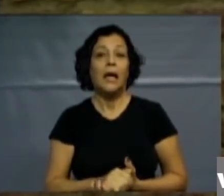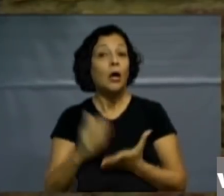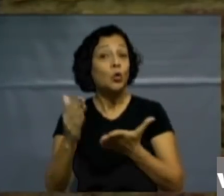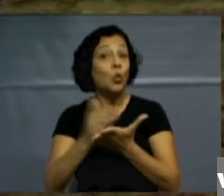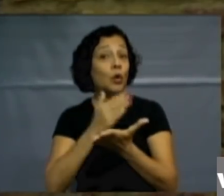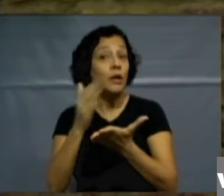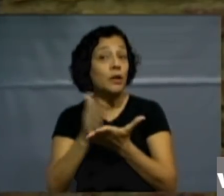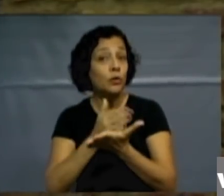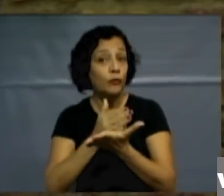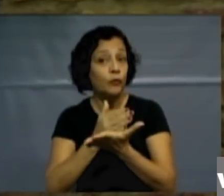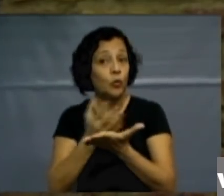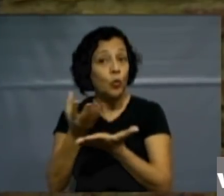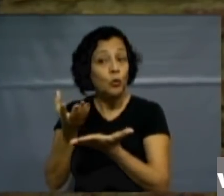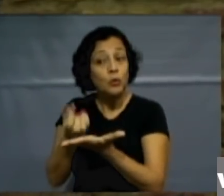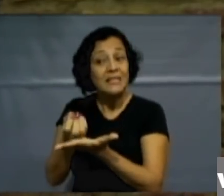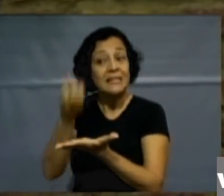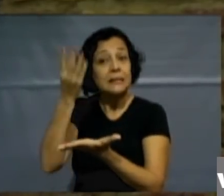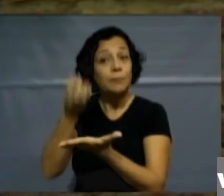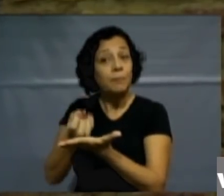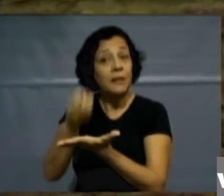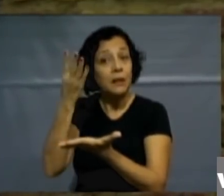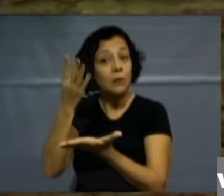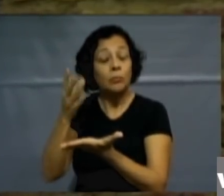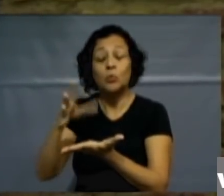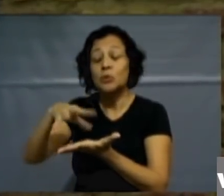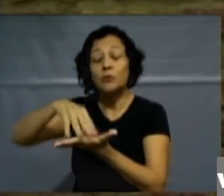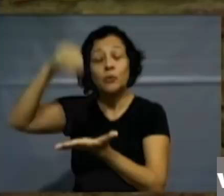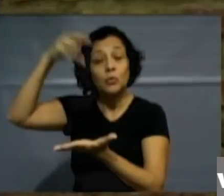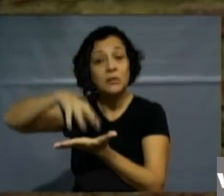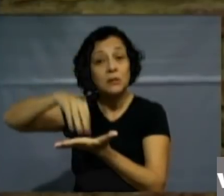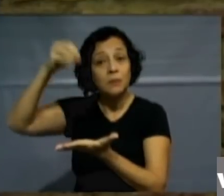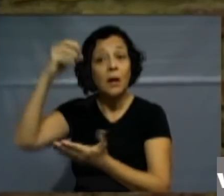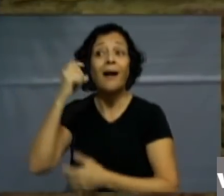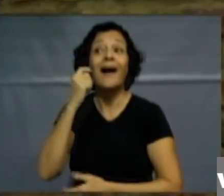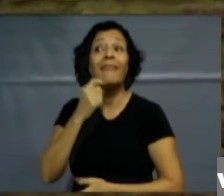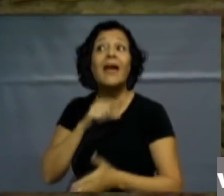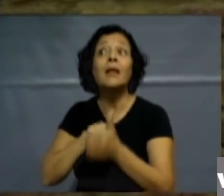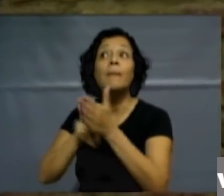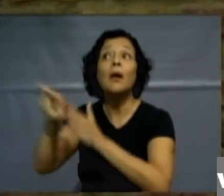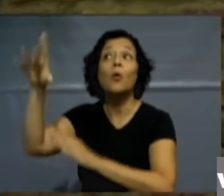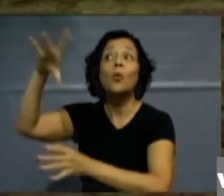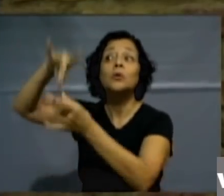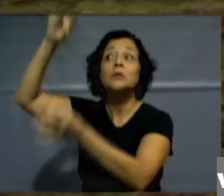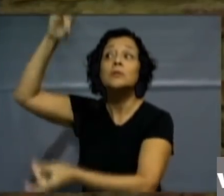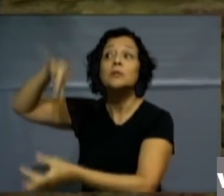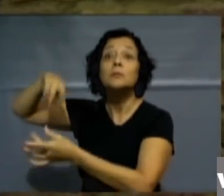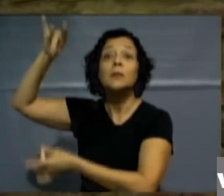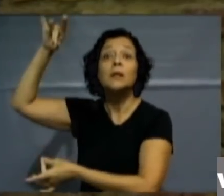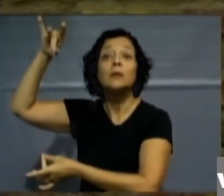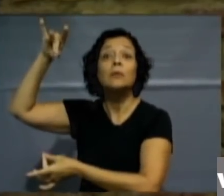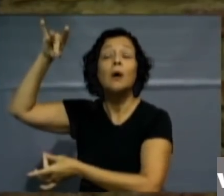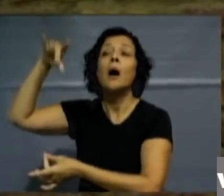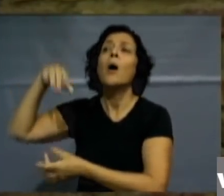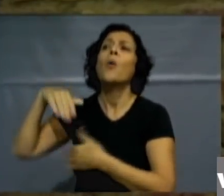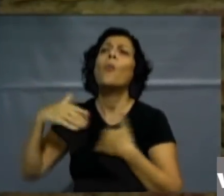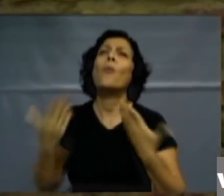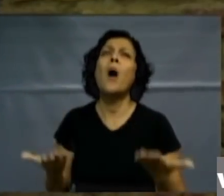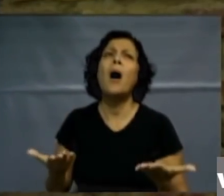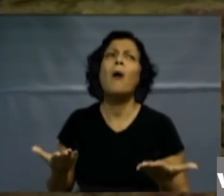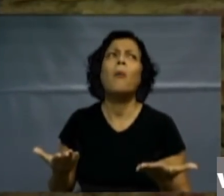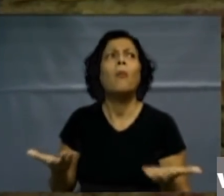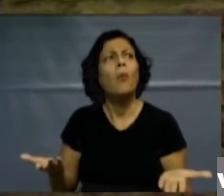Kardec vai perguntar aos espíritos assim: qual o maior guia e modelo que Deus